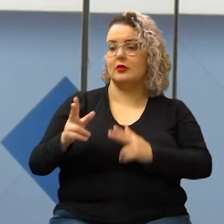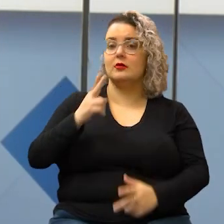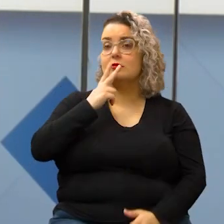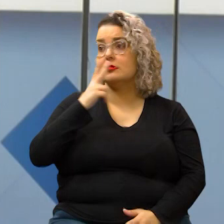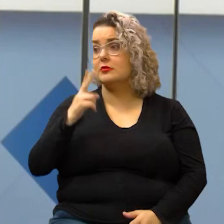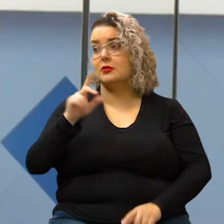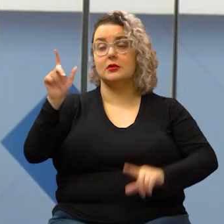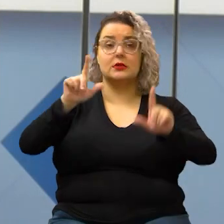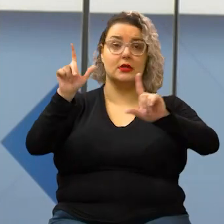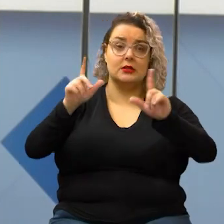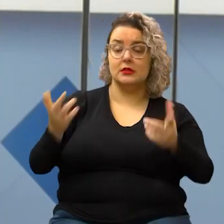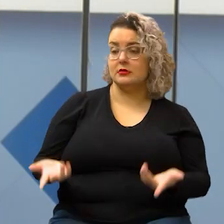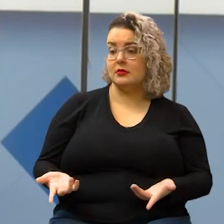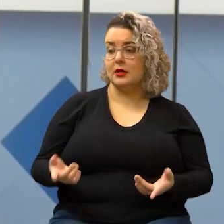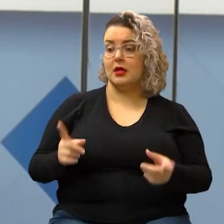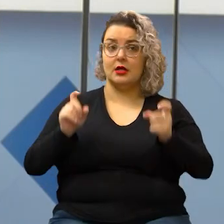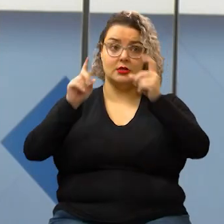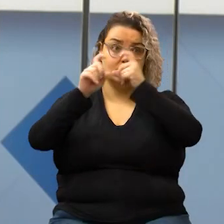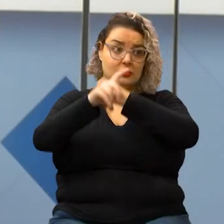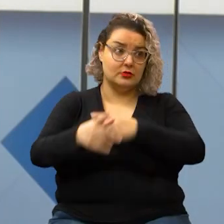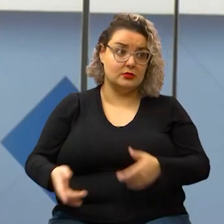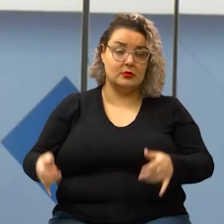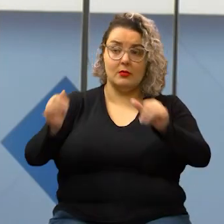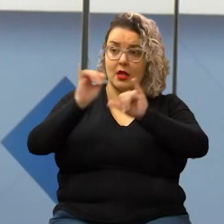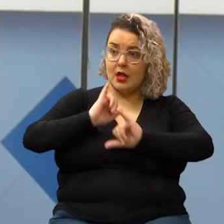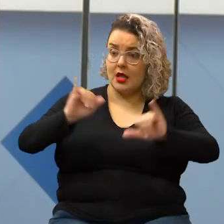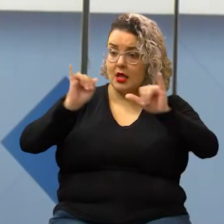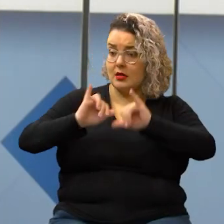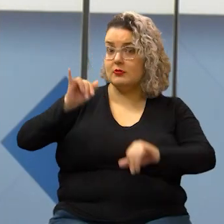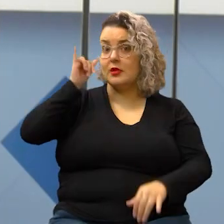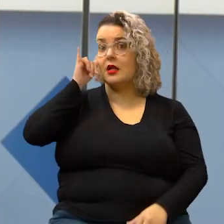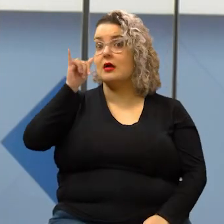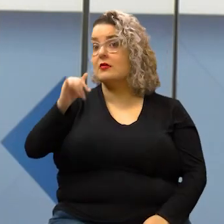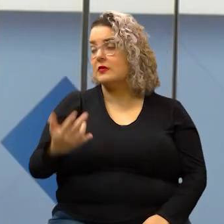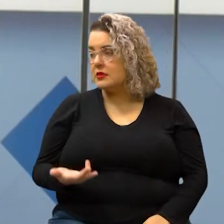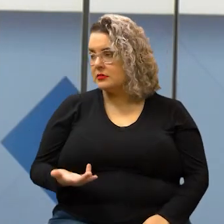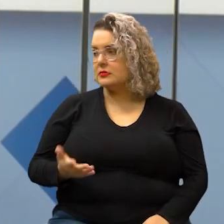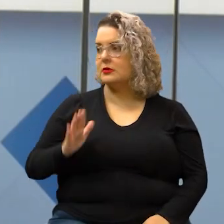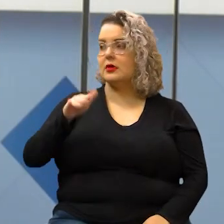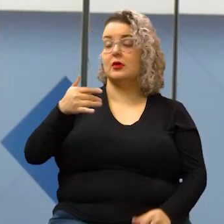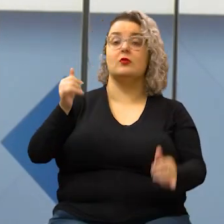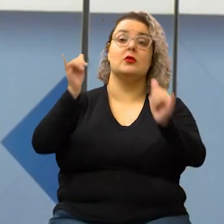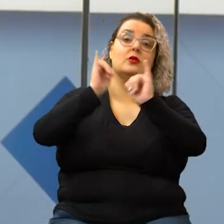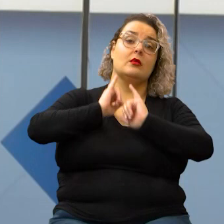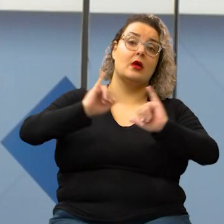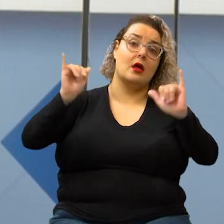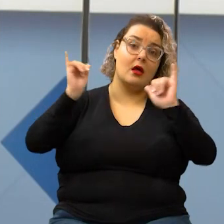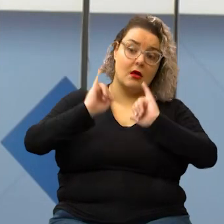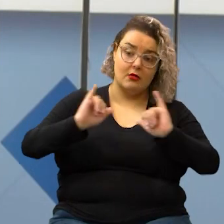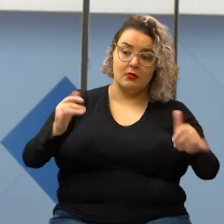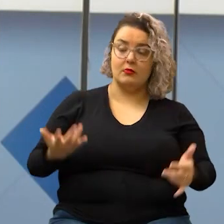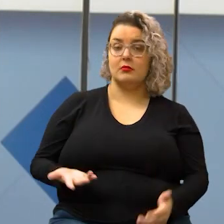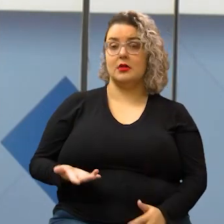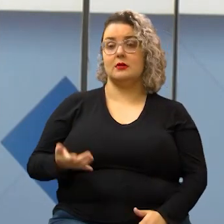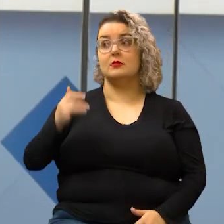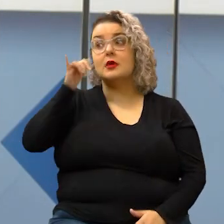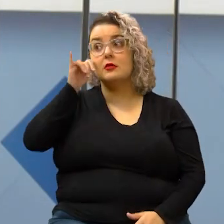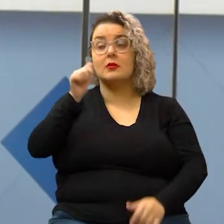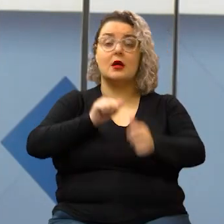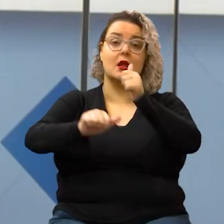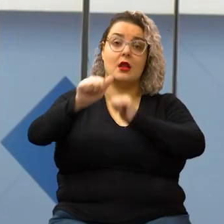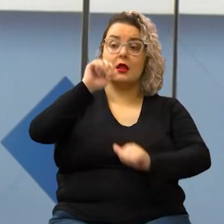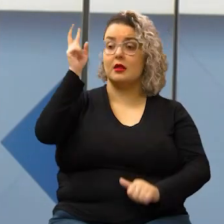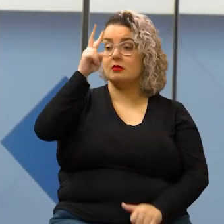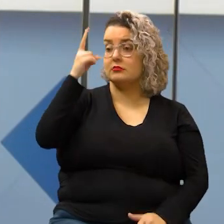da televisão. É difícil você fazer campanhas de prevenção quando a campanha de prevenção da bebida